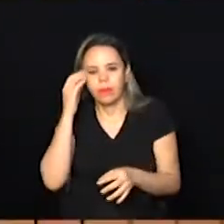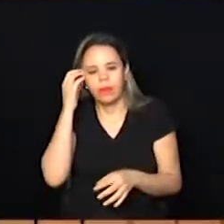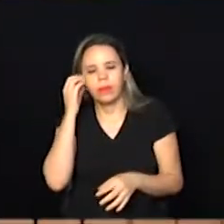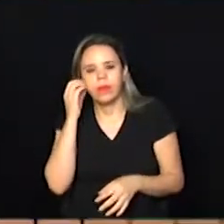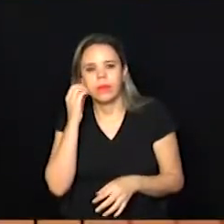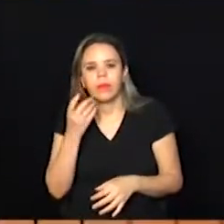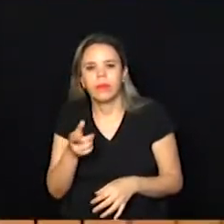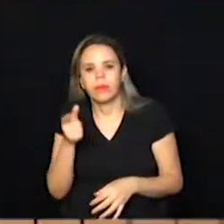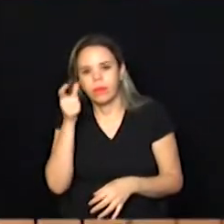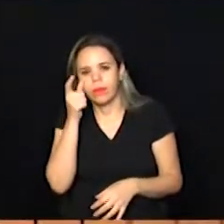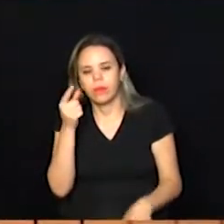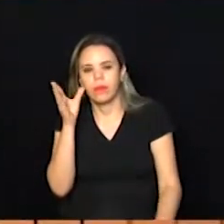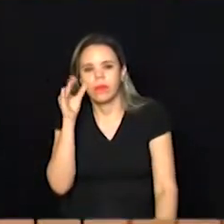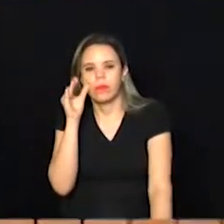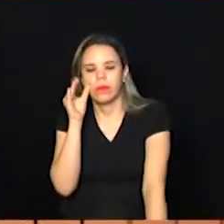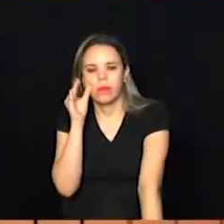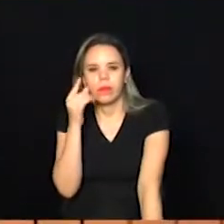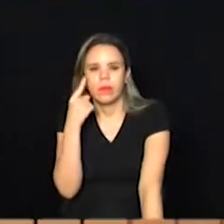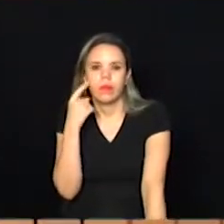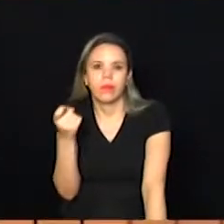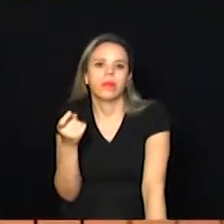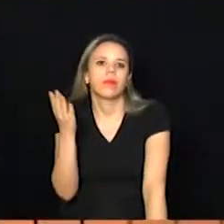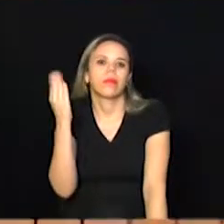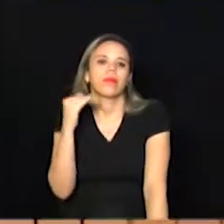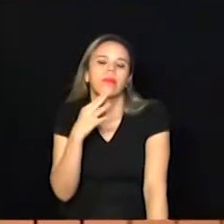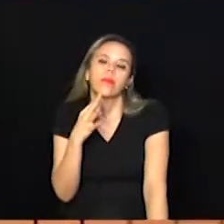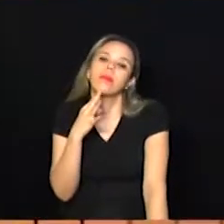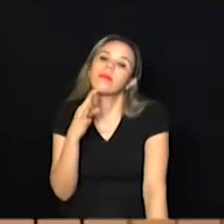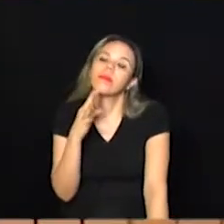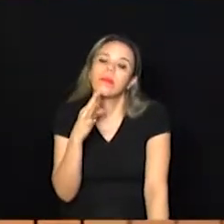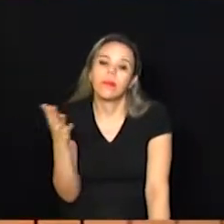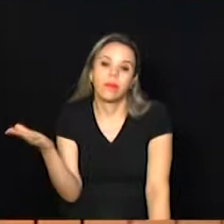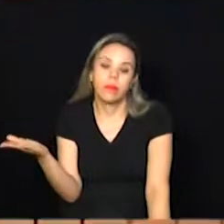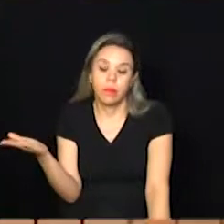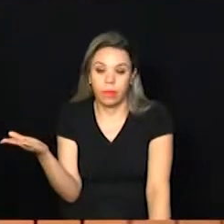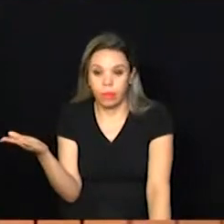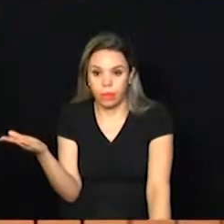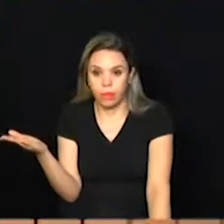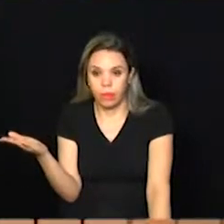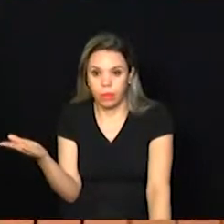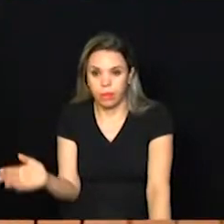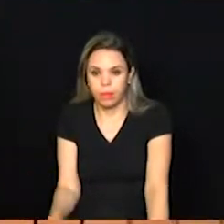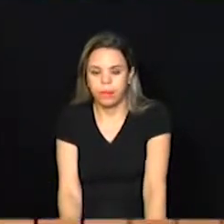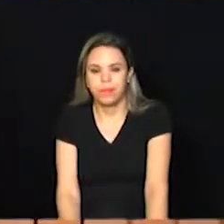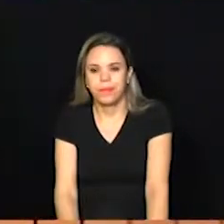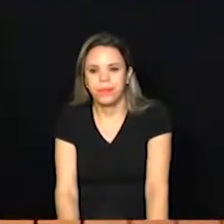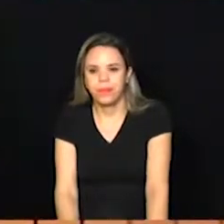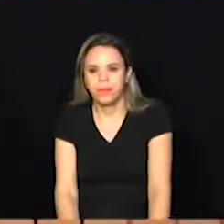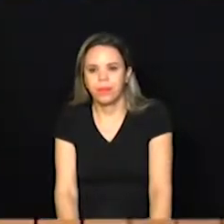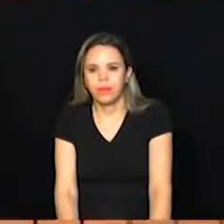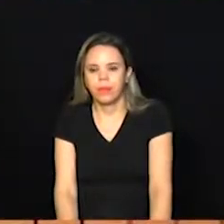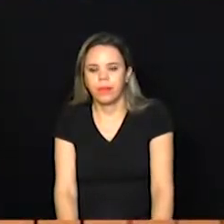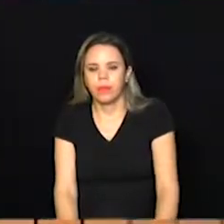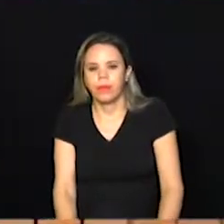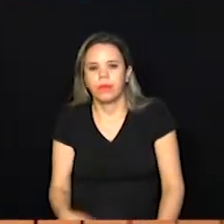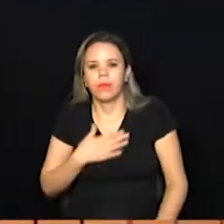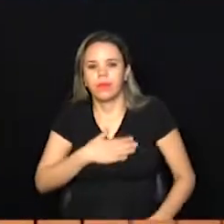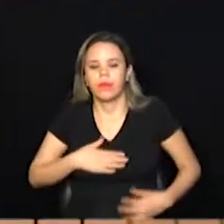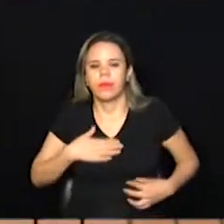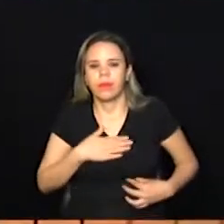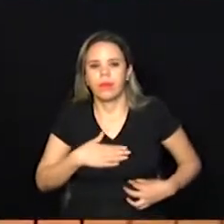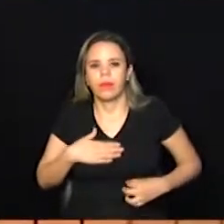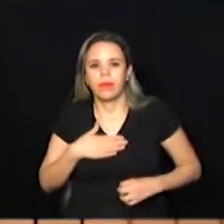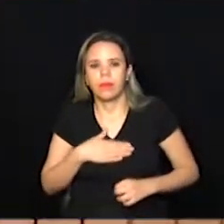quem tiver interesse e quiser ter acesso ao material. Eu gostaria